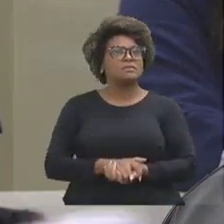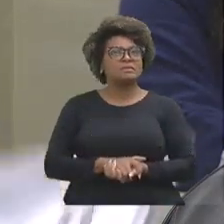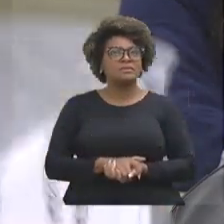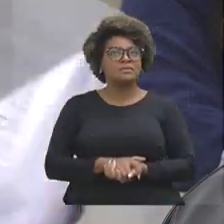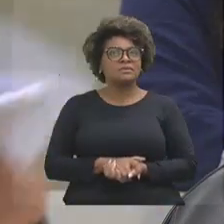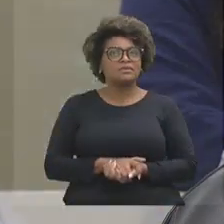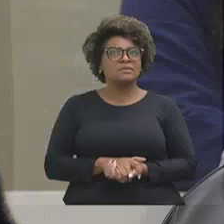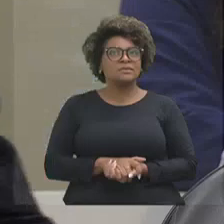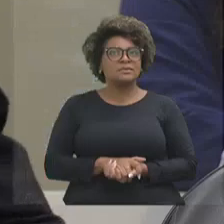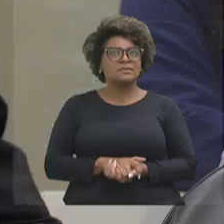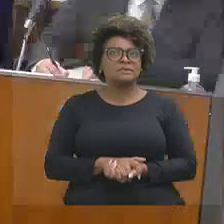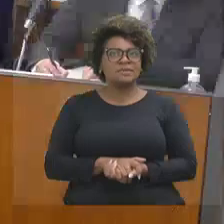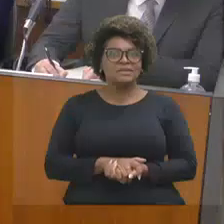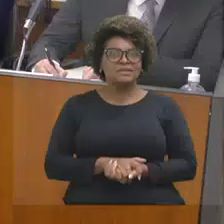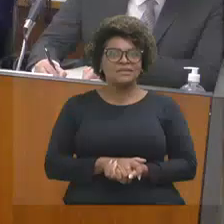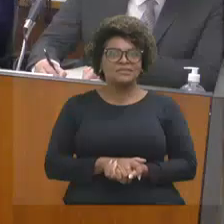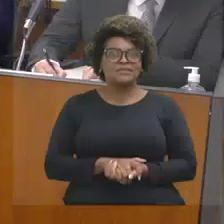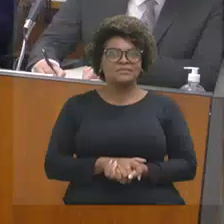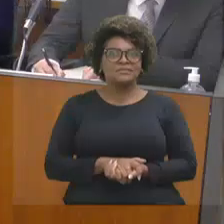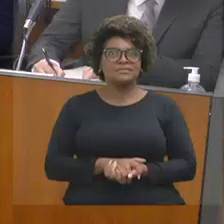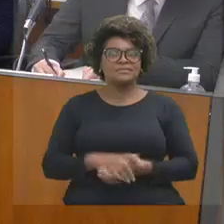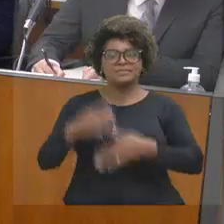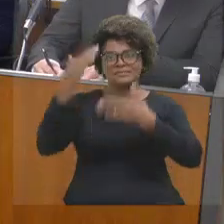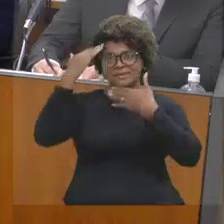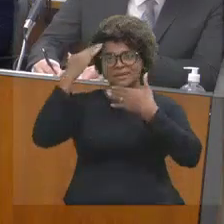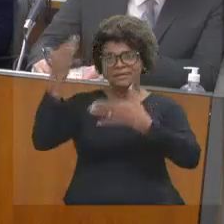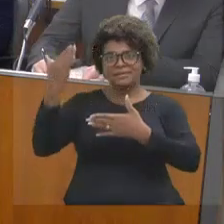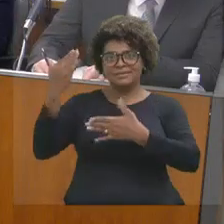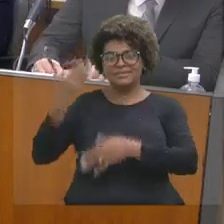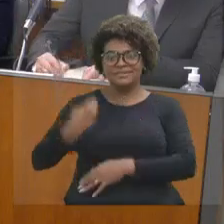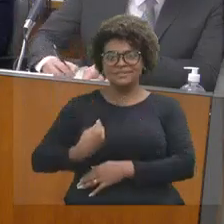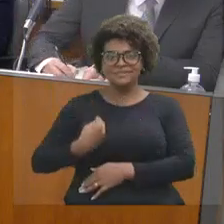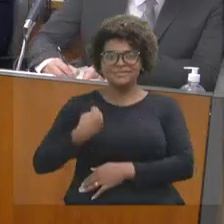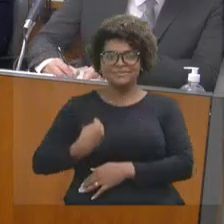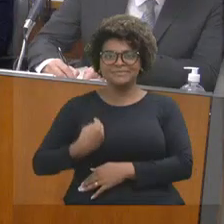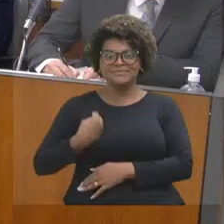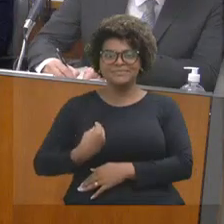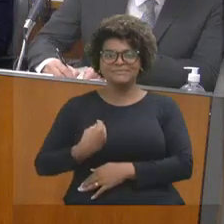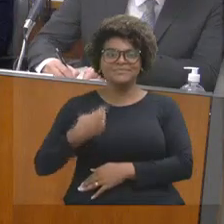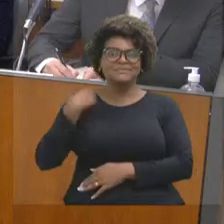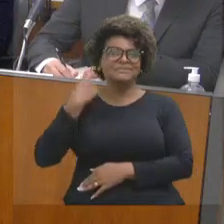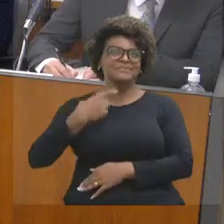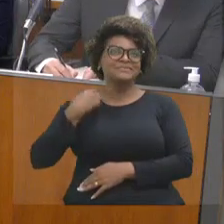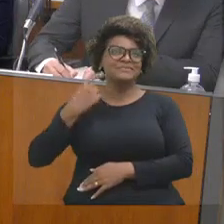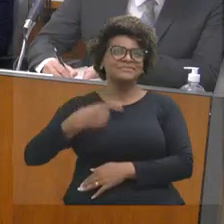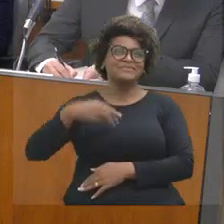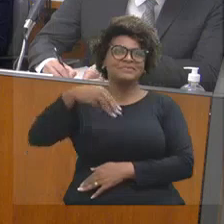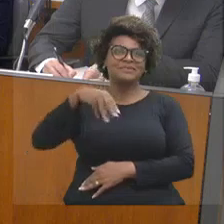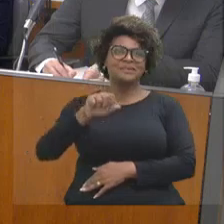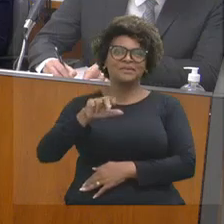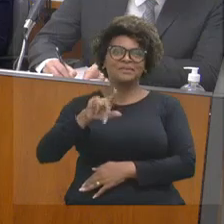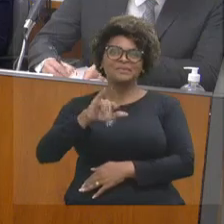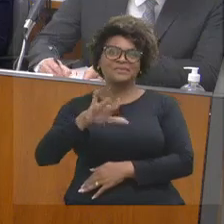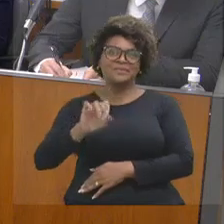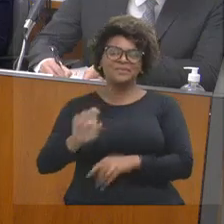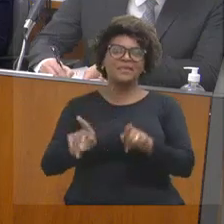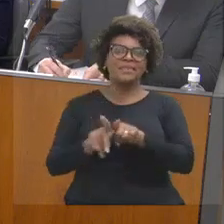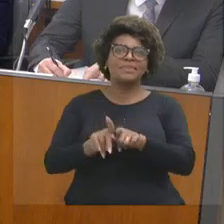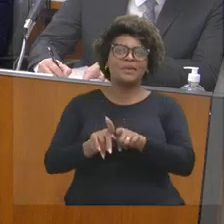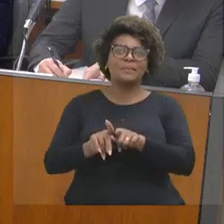agradeço a presença do deputado Dr Maurício já do nosso vice-presidente